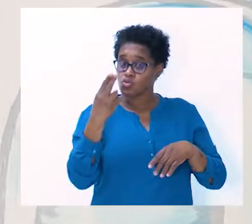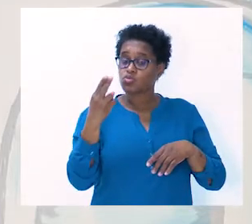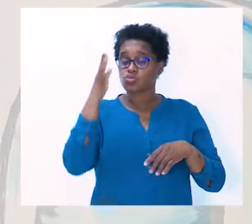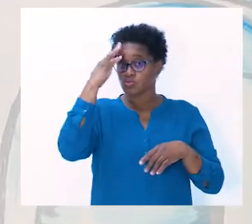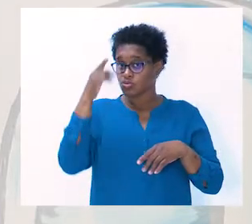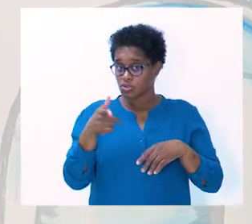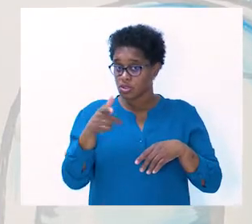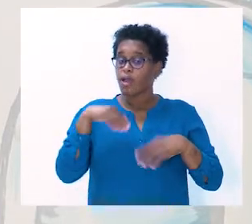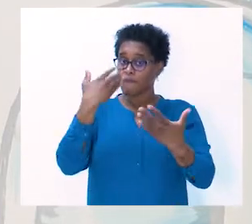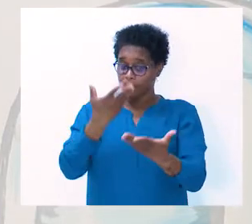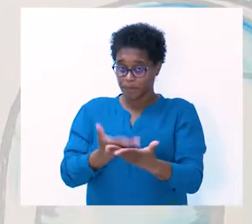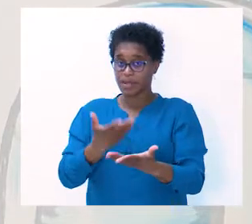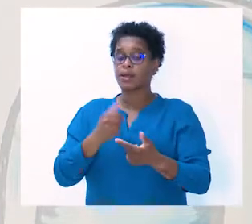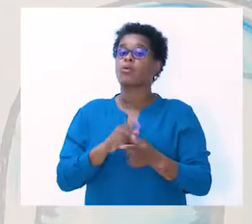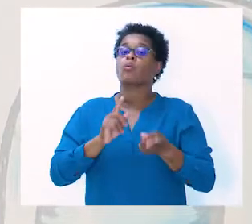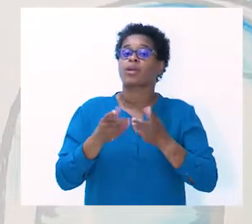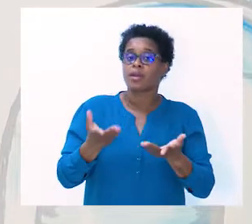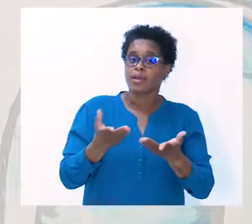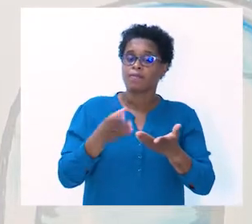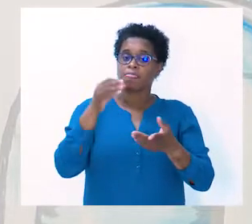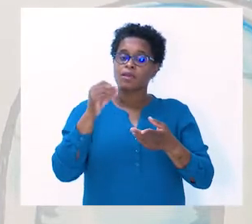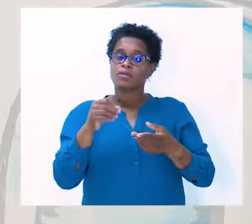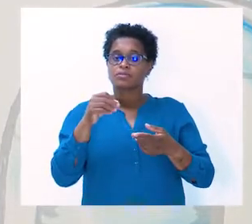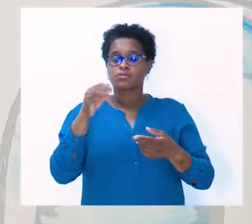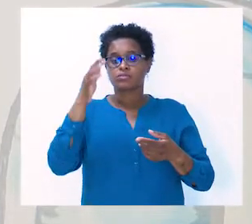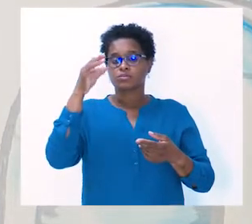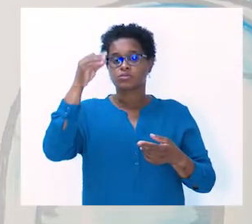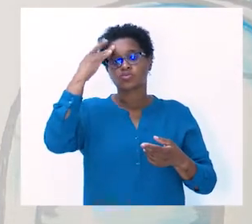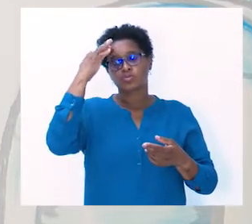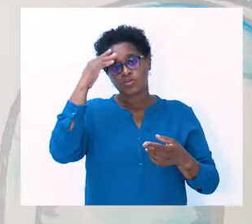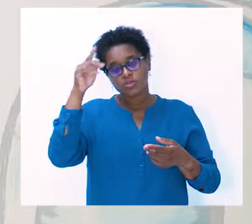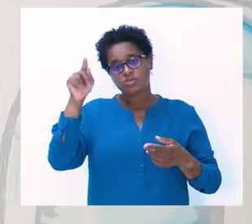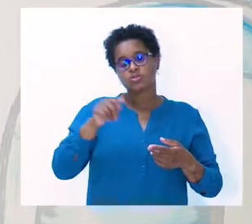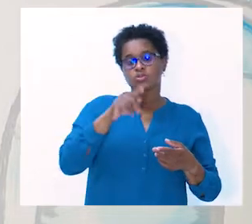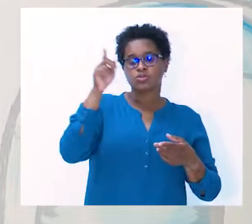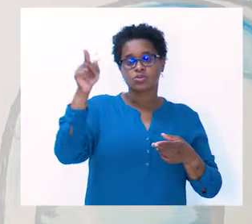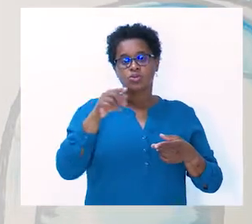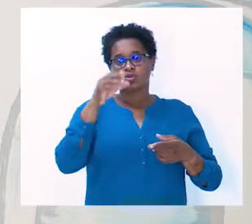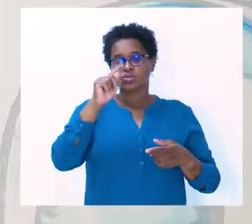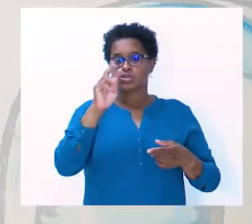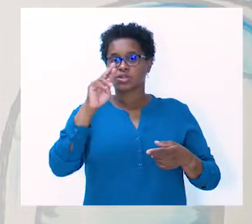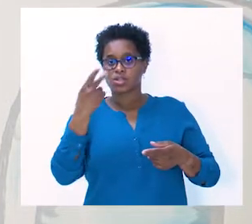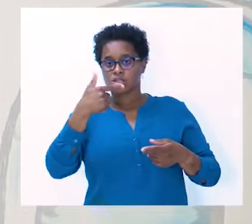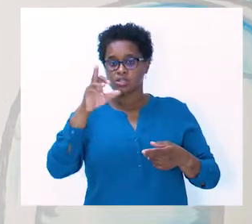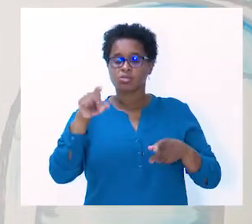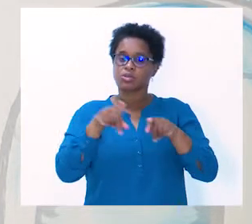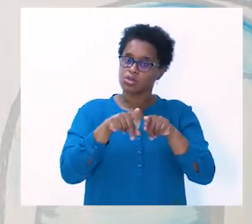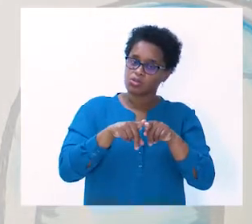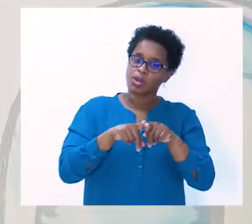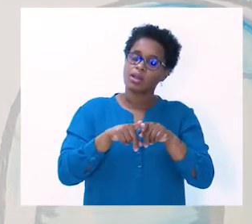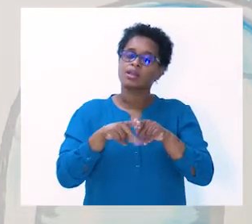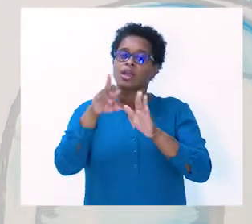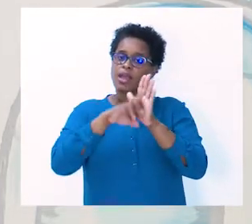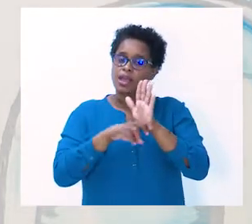quantidades e aplicar o quê? Produto dos extremos igual a produto dos meios, que nós chamamos de regra de